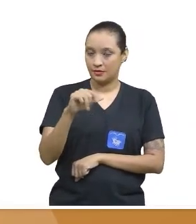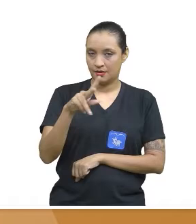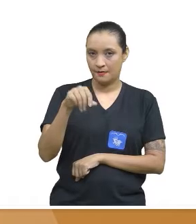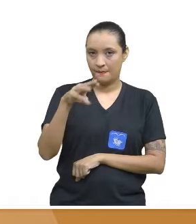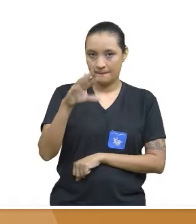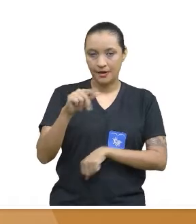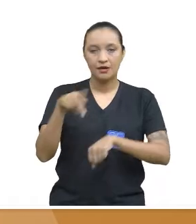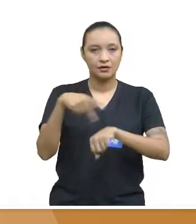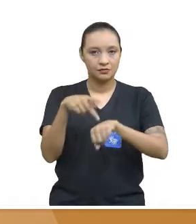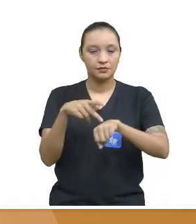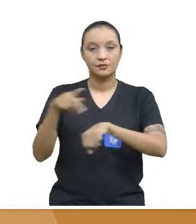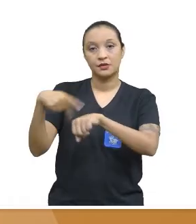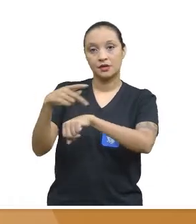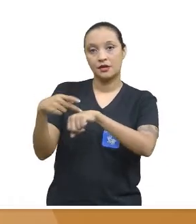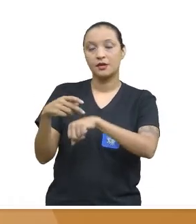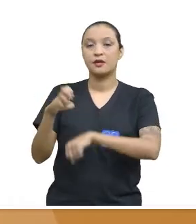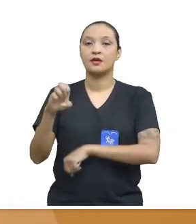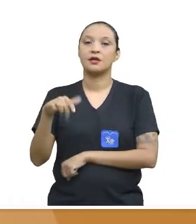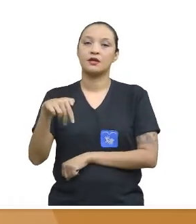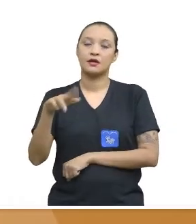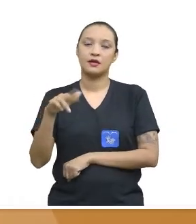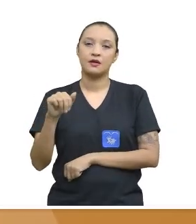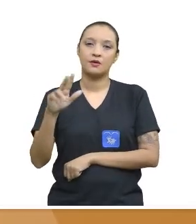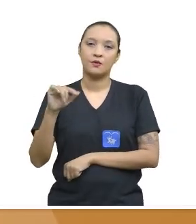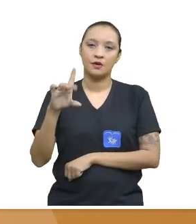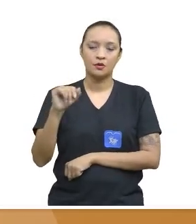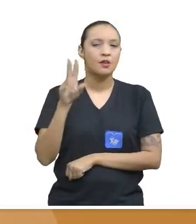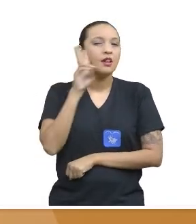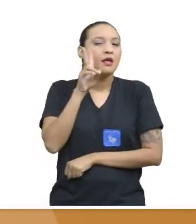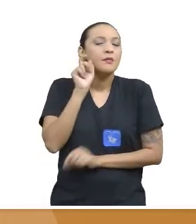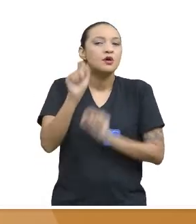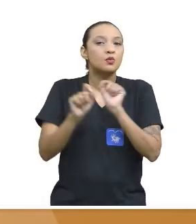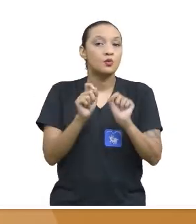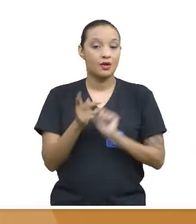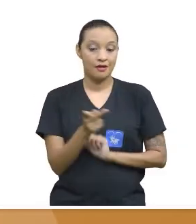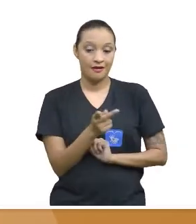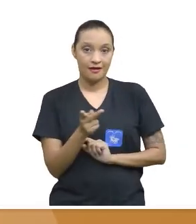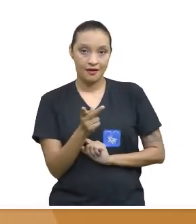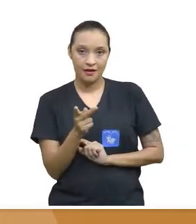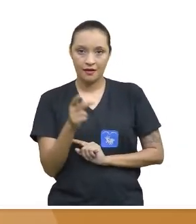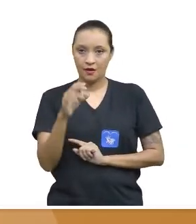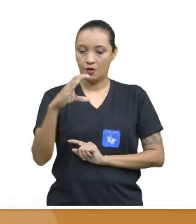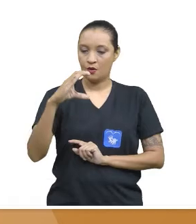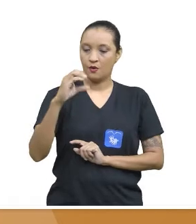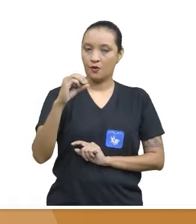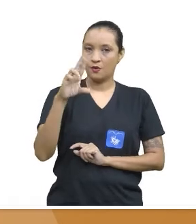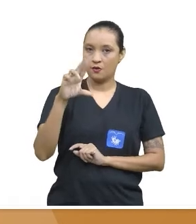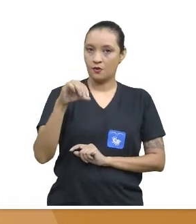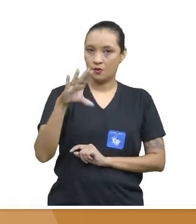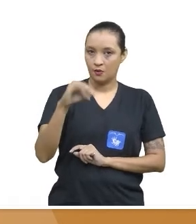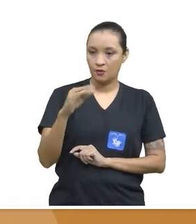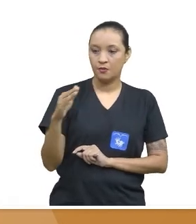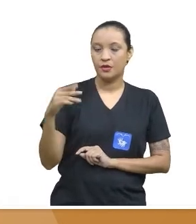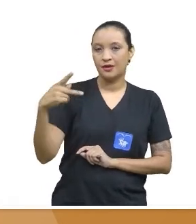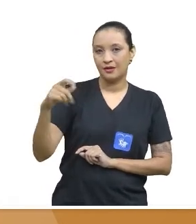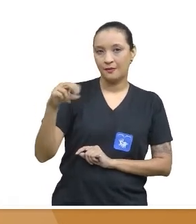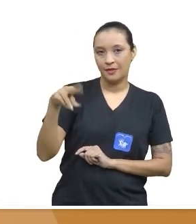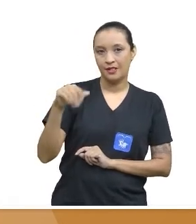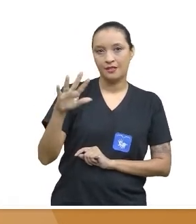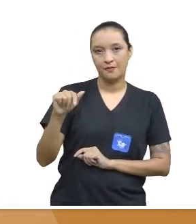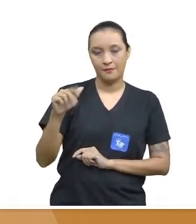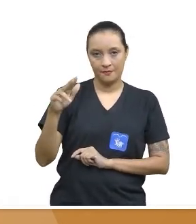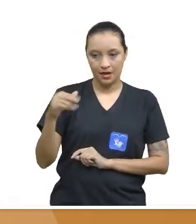e Panamá já foram um único país, tá? Então, nós temos a Nova Espanha,